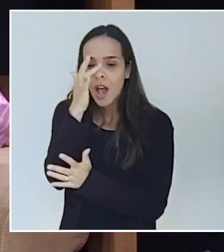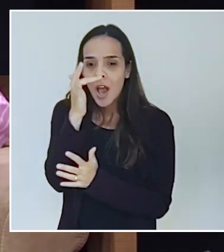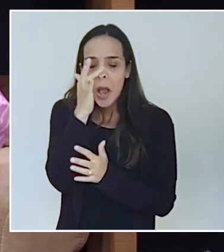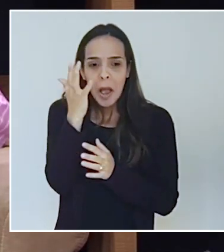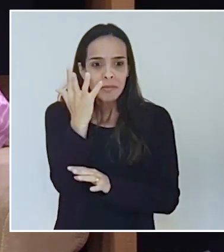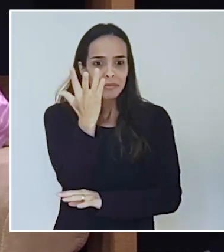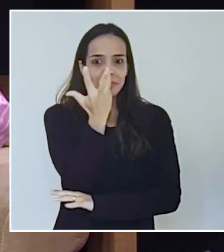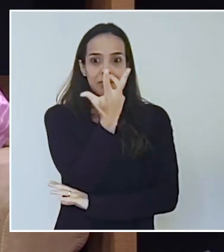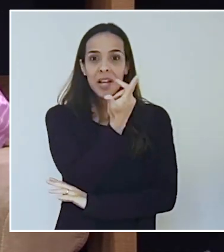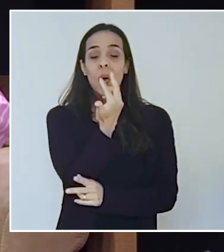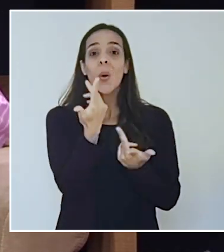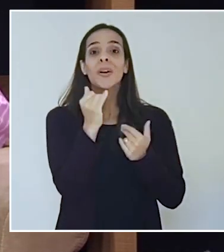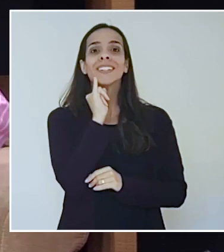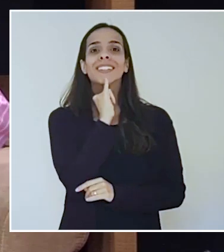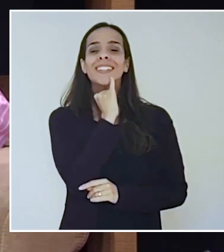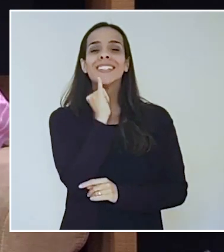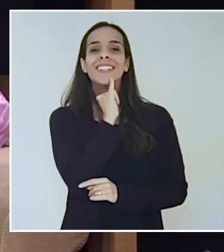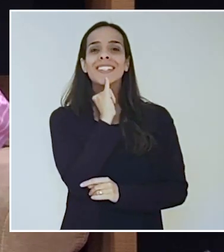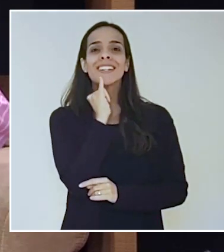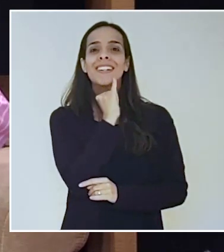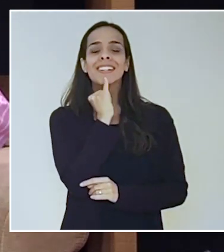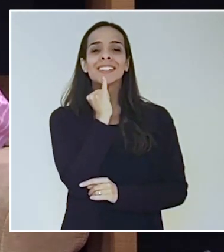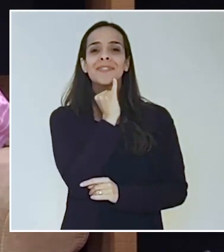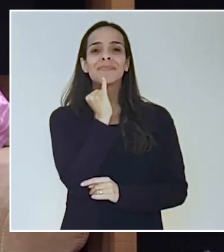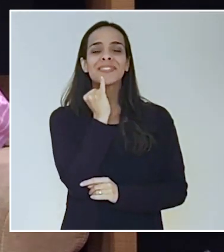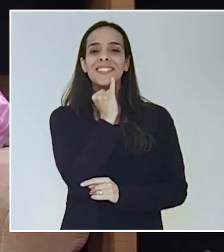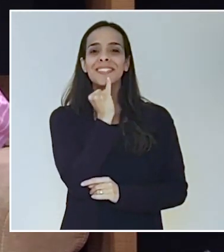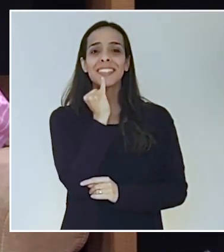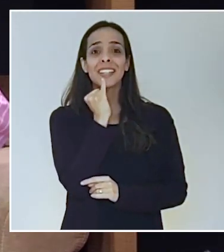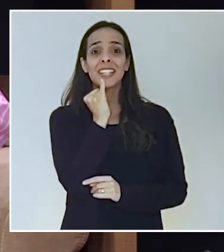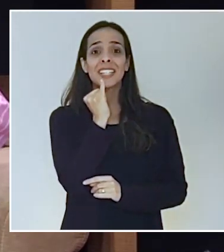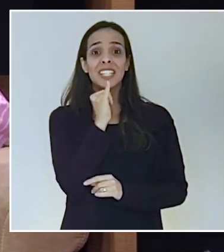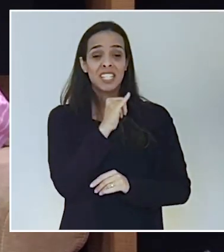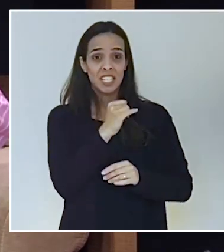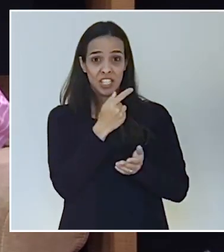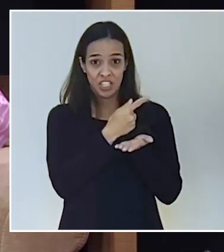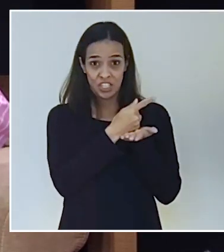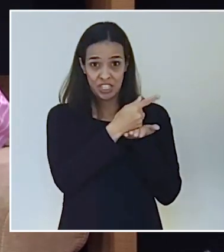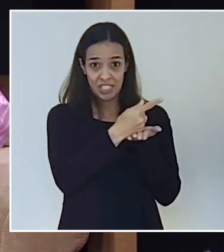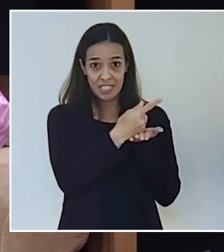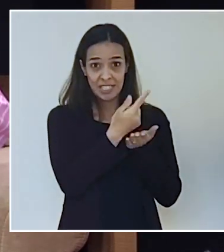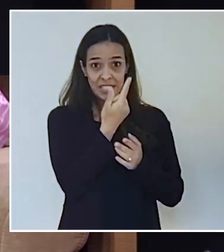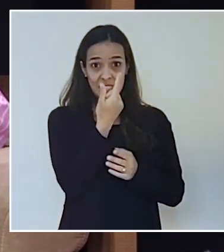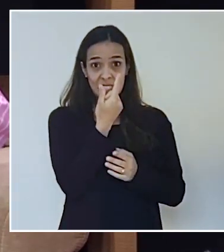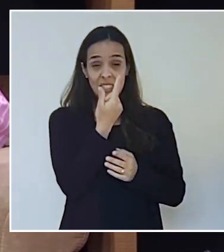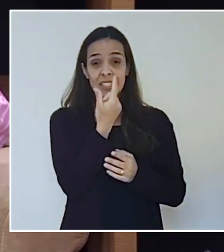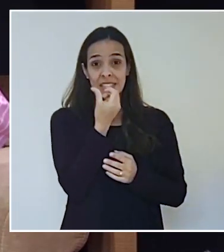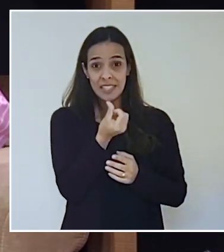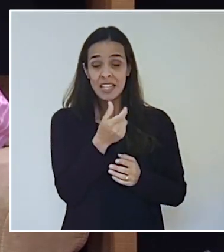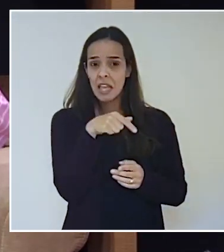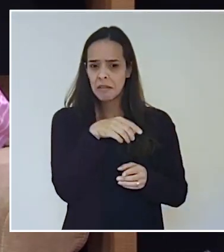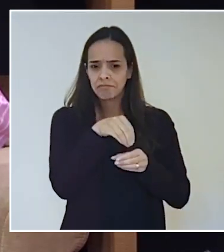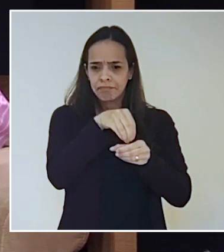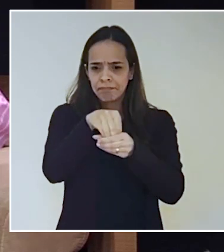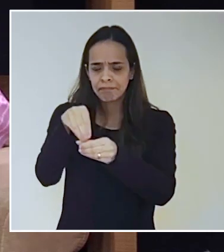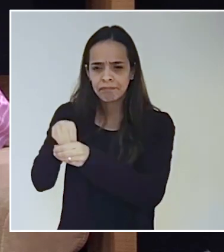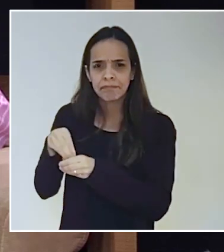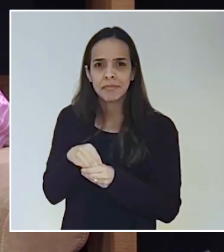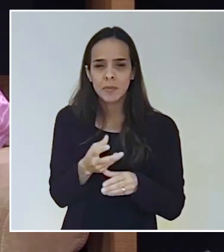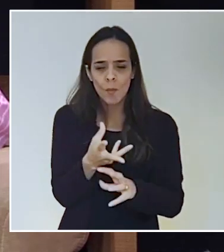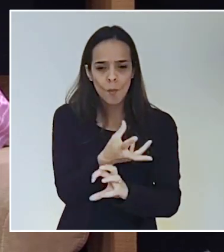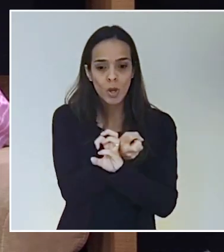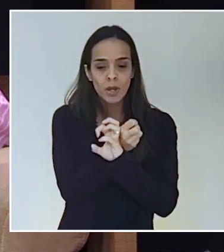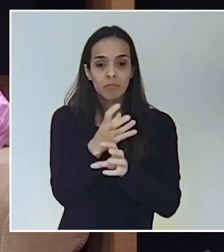Ele semeou no deserto e colheu a 100 por 1. Deus é o Deus que faz milagres. É hora